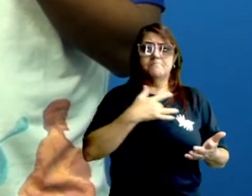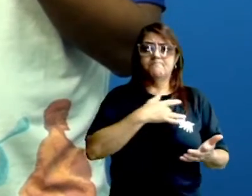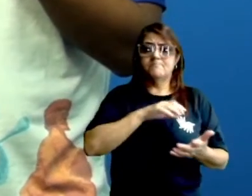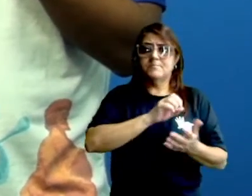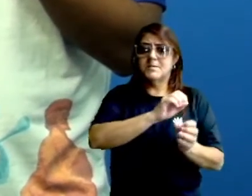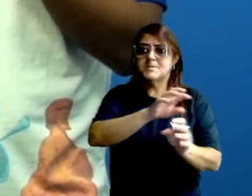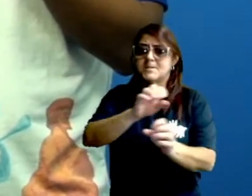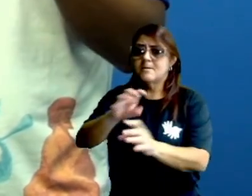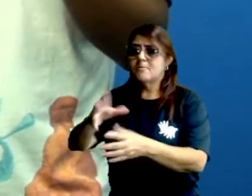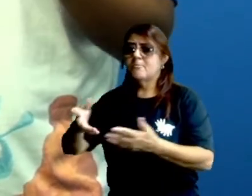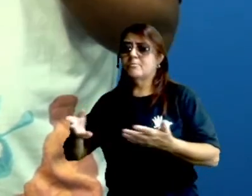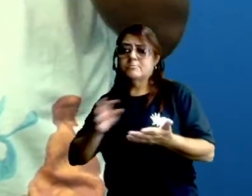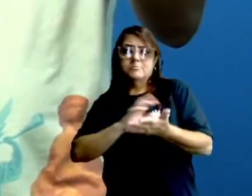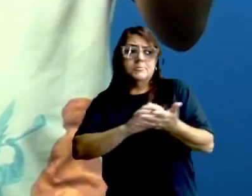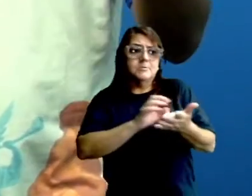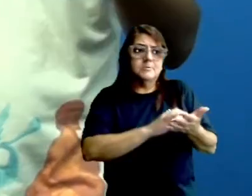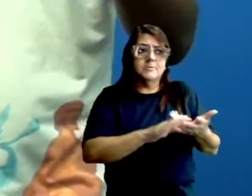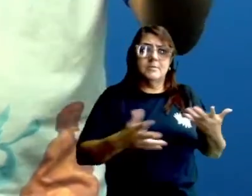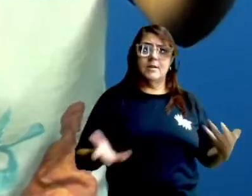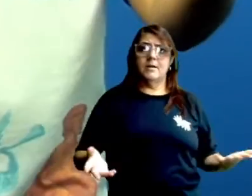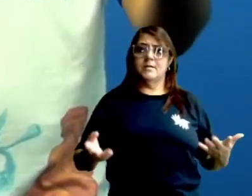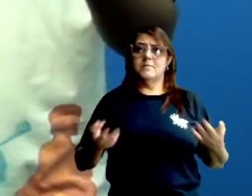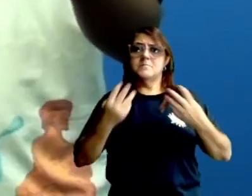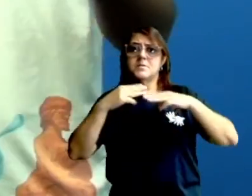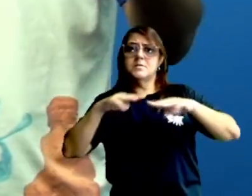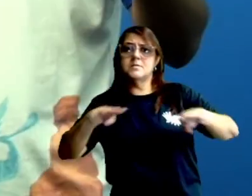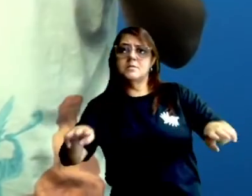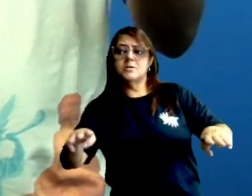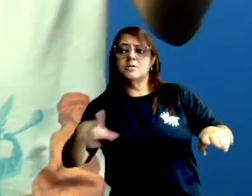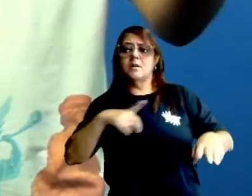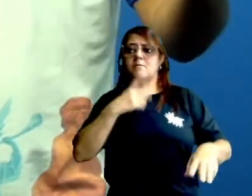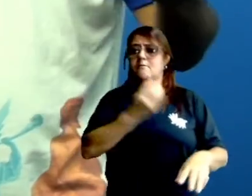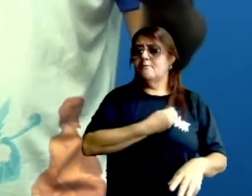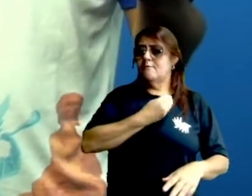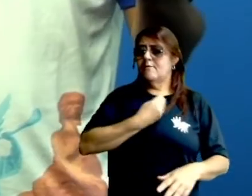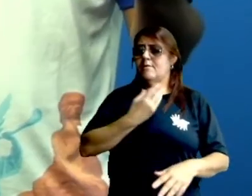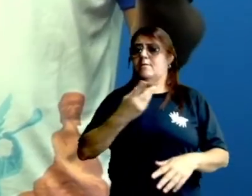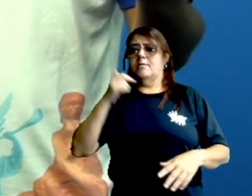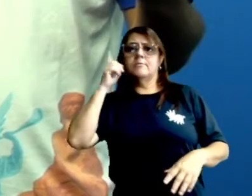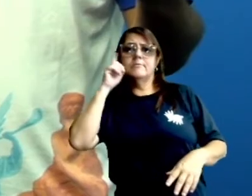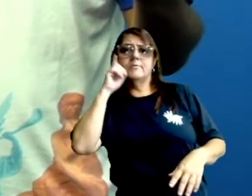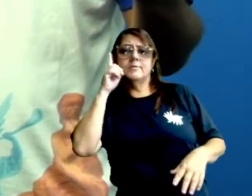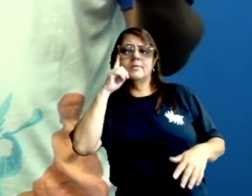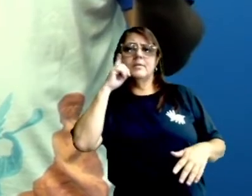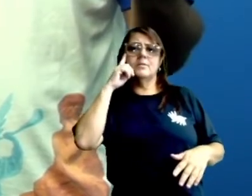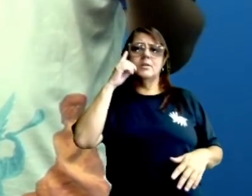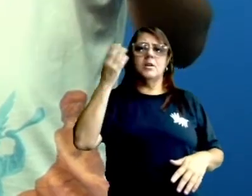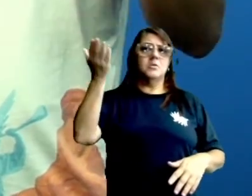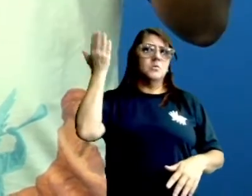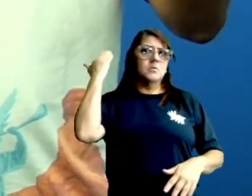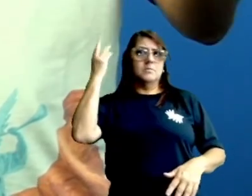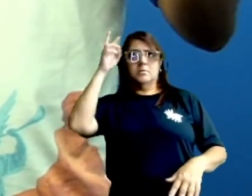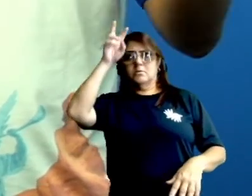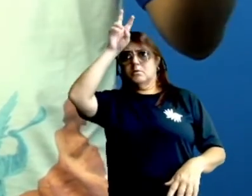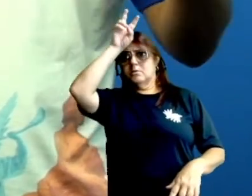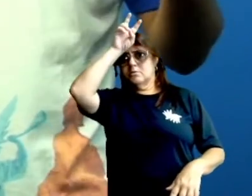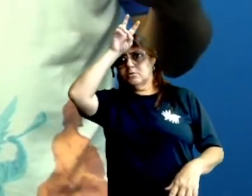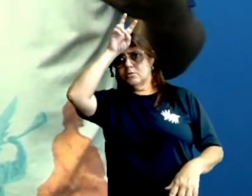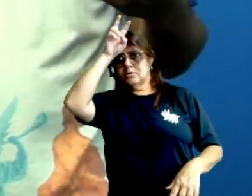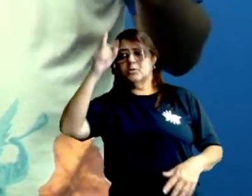saúde no antigo Egito também com as mulheres elas também estavam inseridas na vida cotidiana do antigo Egito